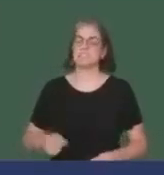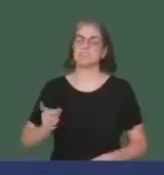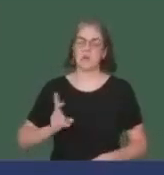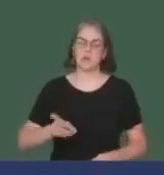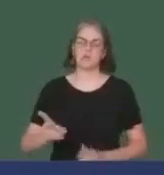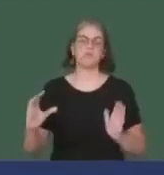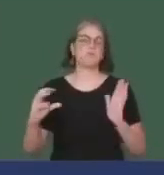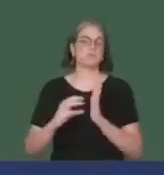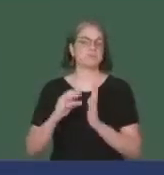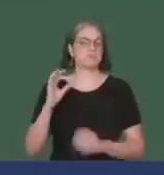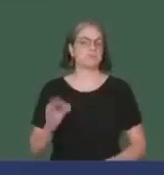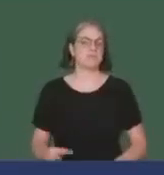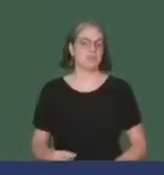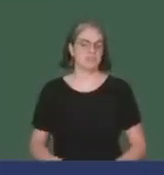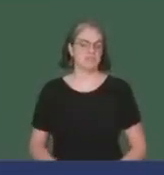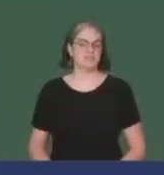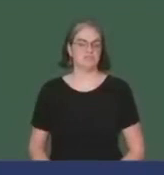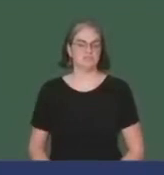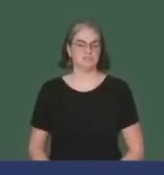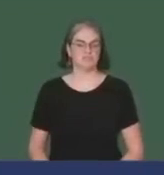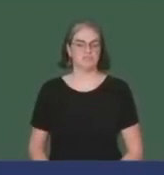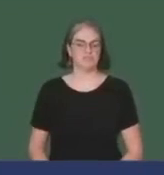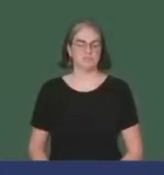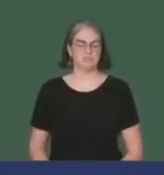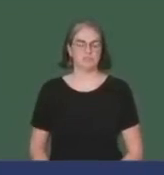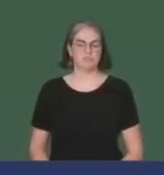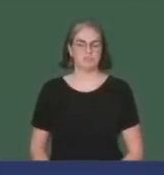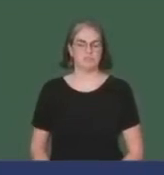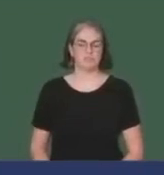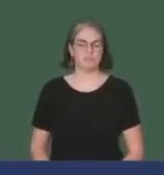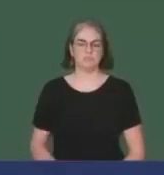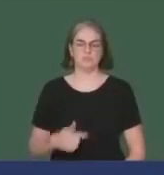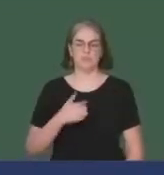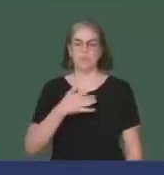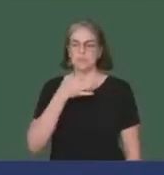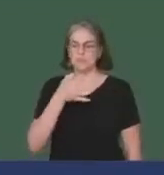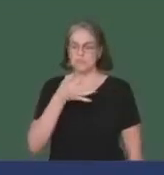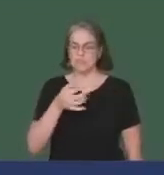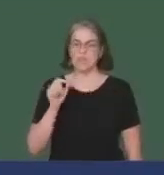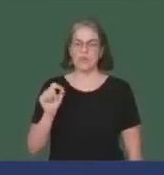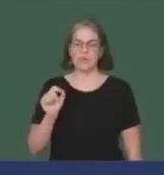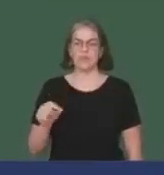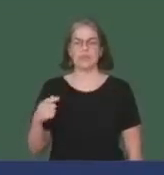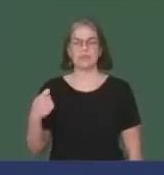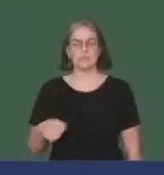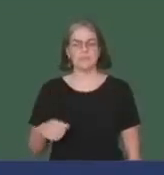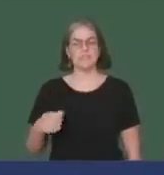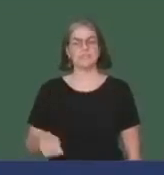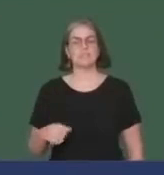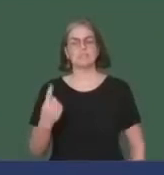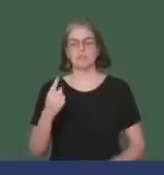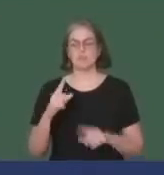essa casa, deputado Pompeu, que nós façamos uma sessão solene de homenagem à